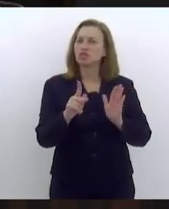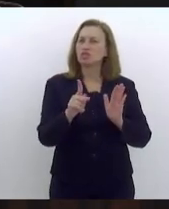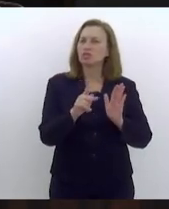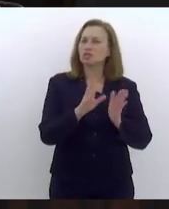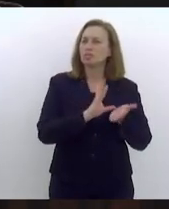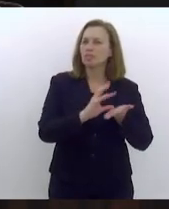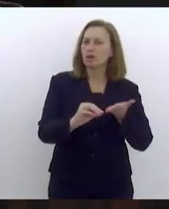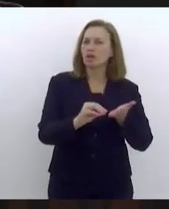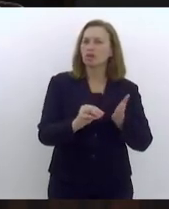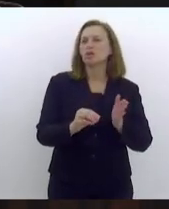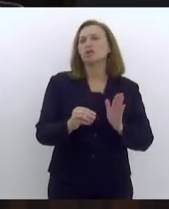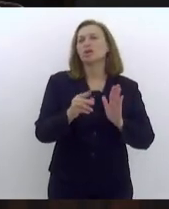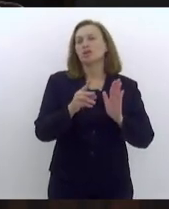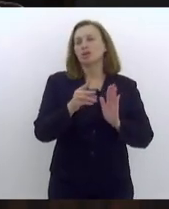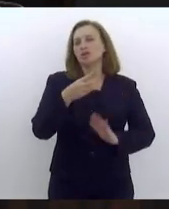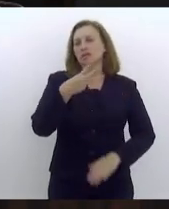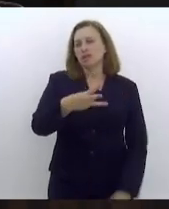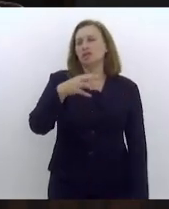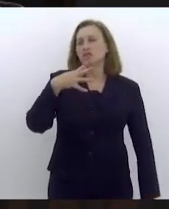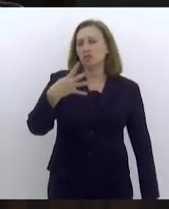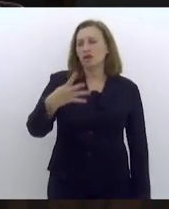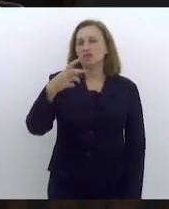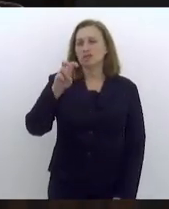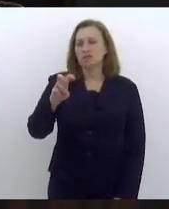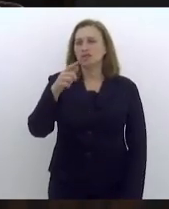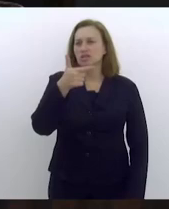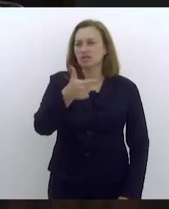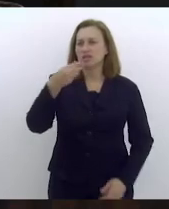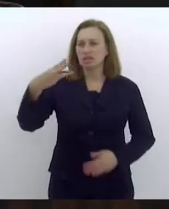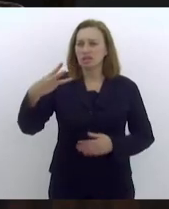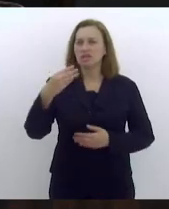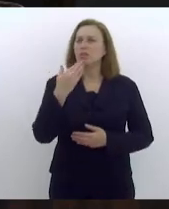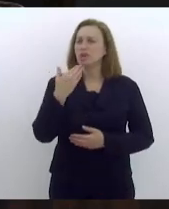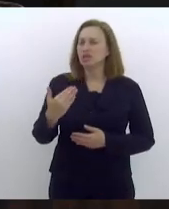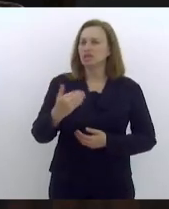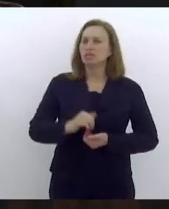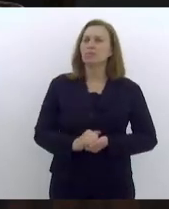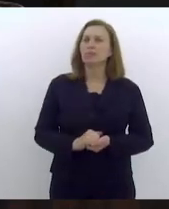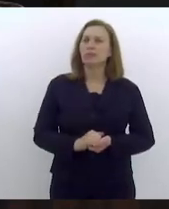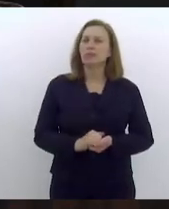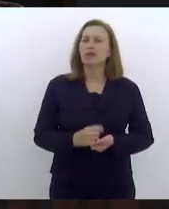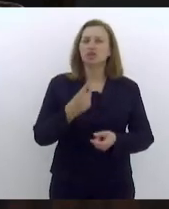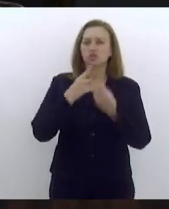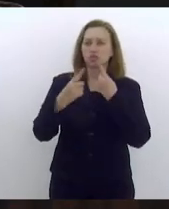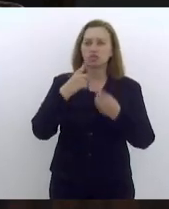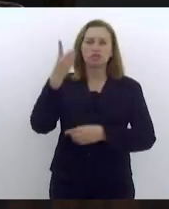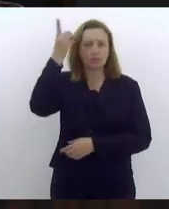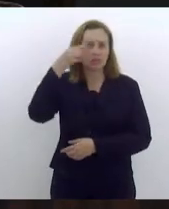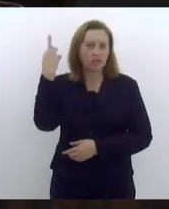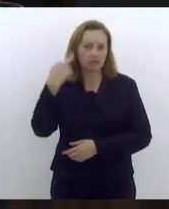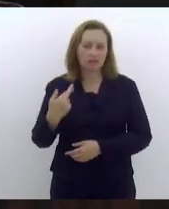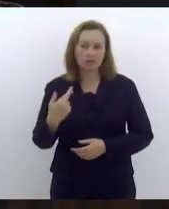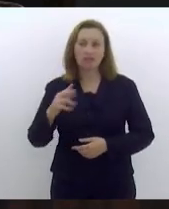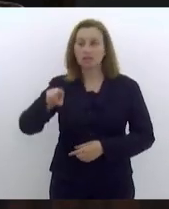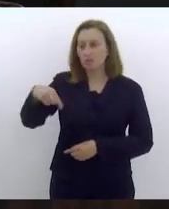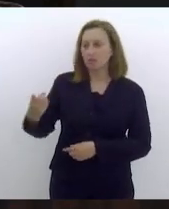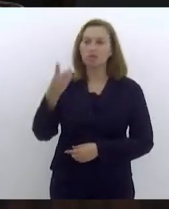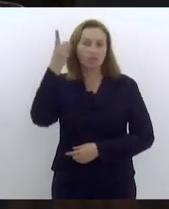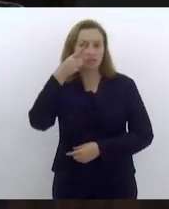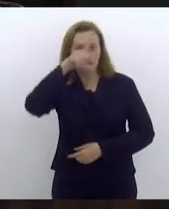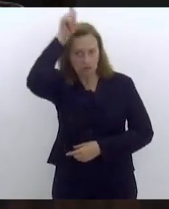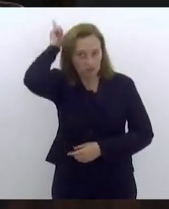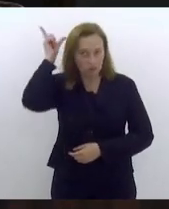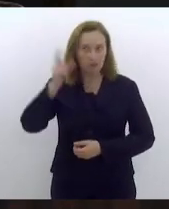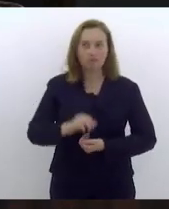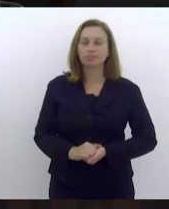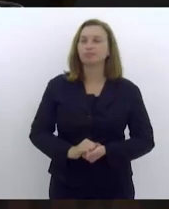o projeto 345/23 a pedido do autor. Deputada, para discutir, deputada Renata Souza, em seguida, deputado